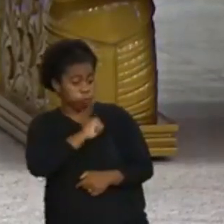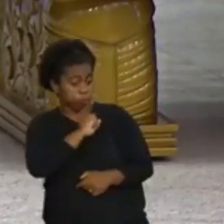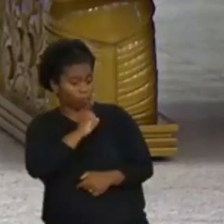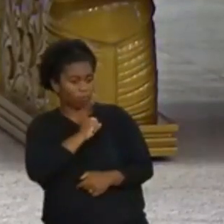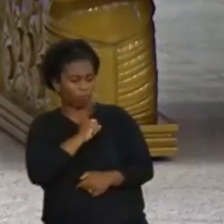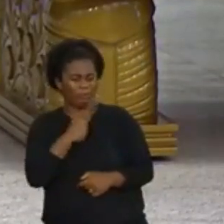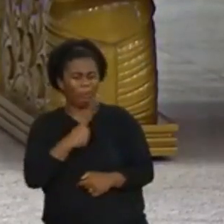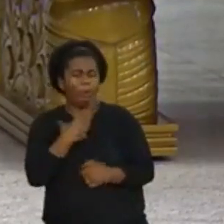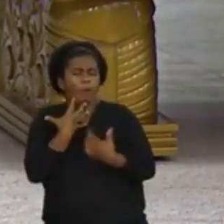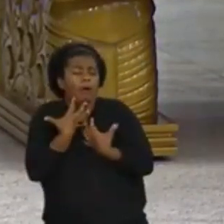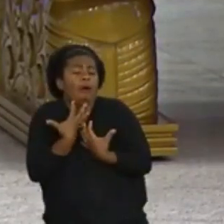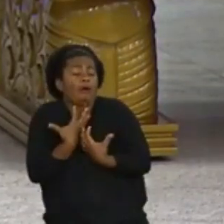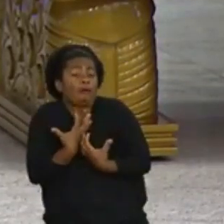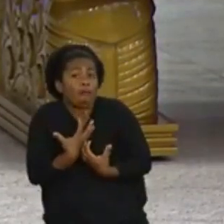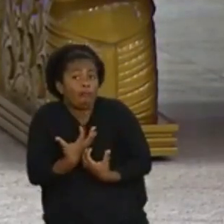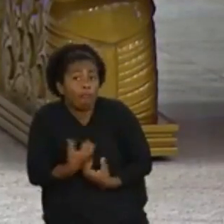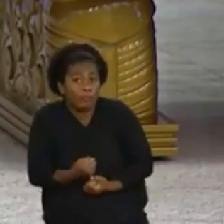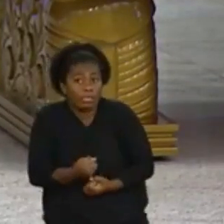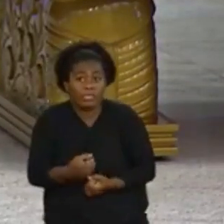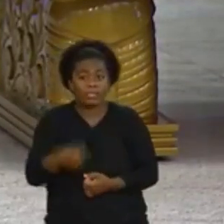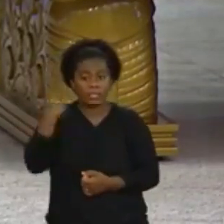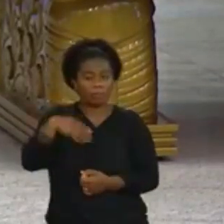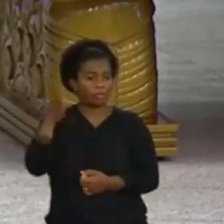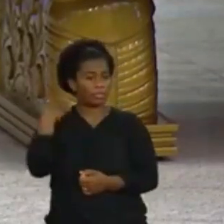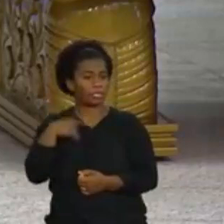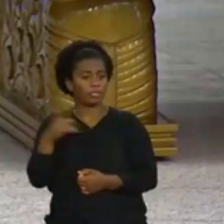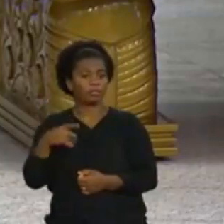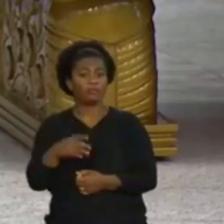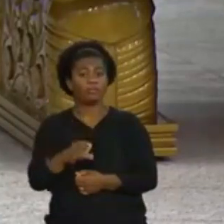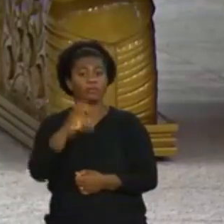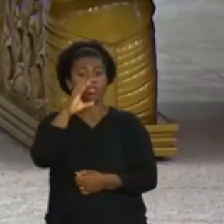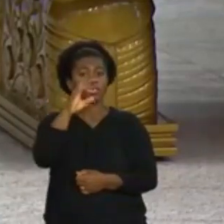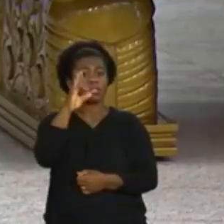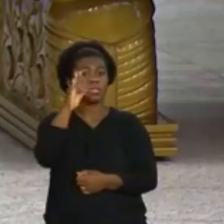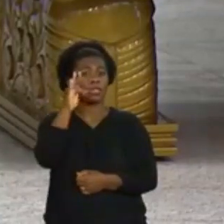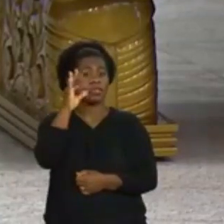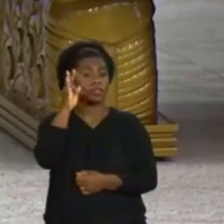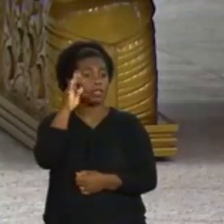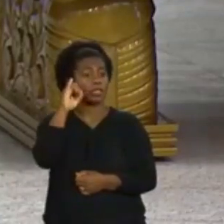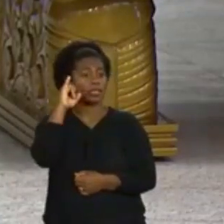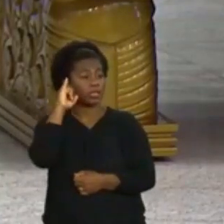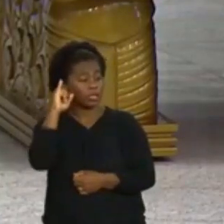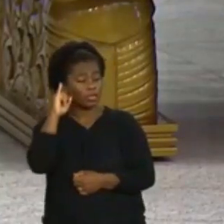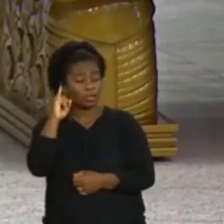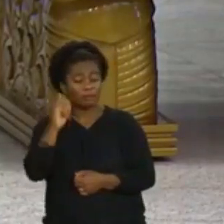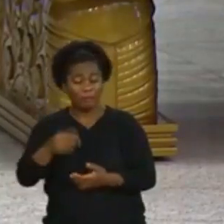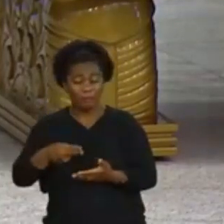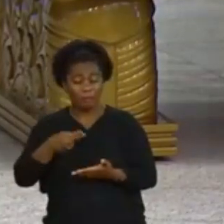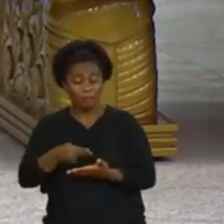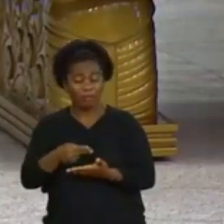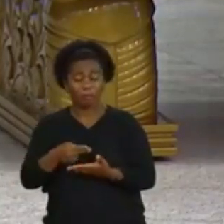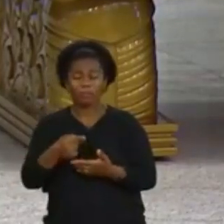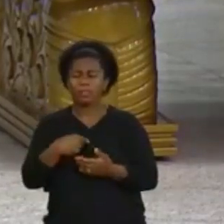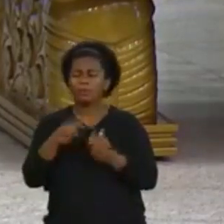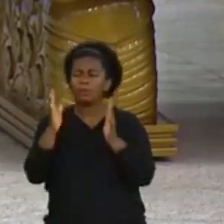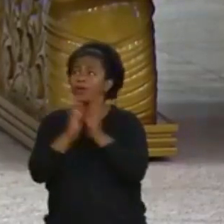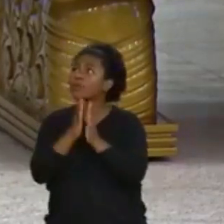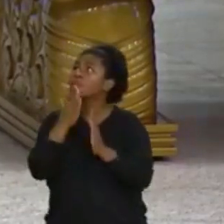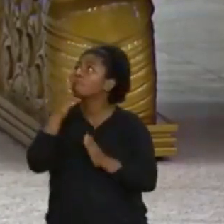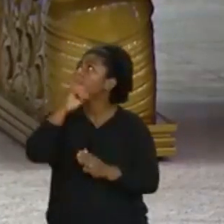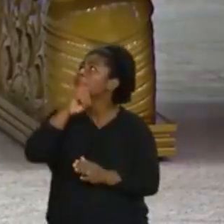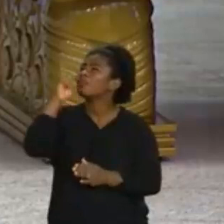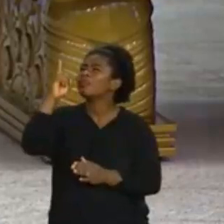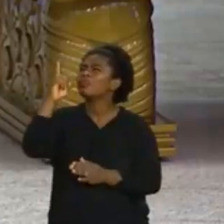passada eu assisti o culto no leito, no CTI. Aí eu pedi: Deus, me dê alta e me cura. Estava no